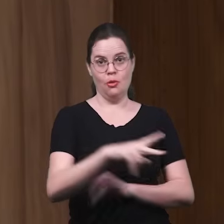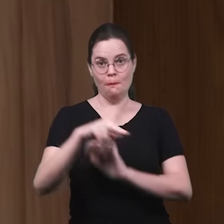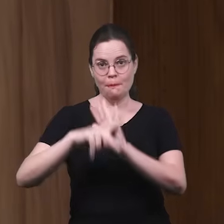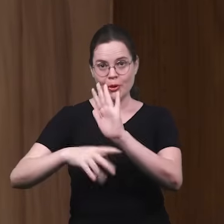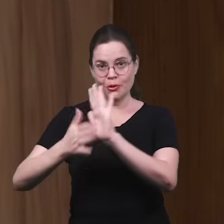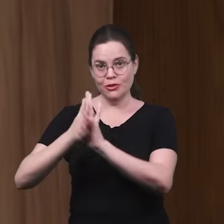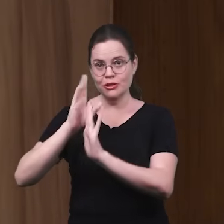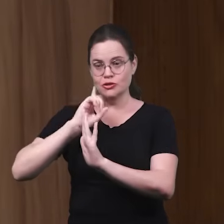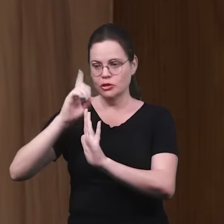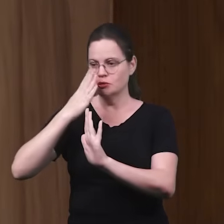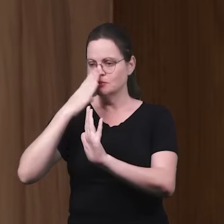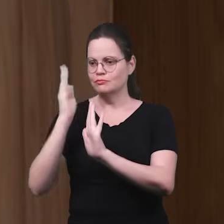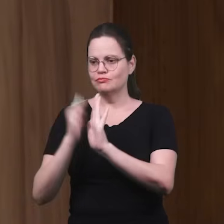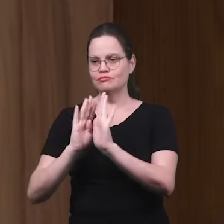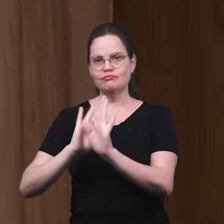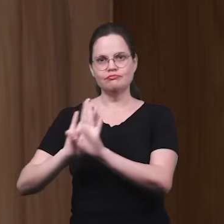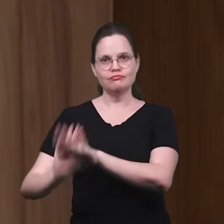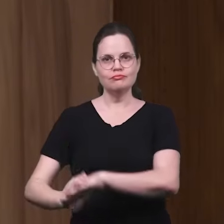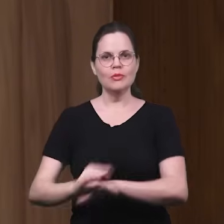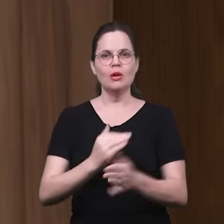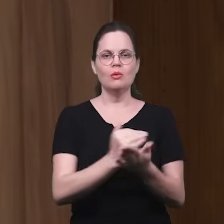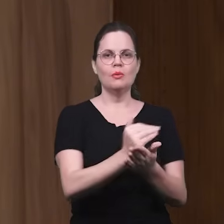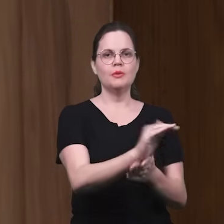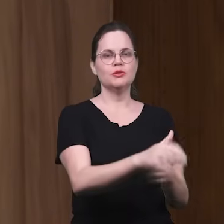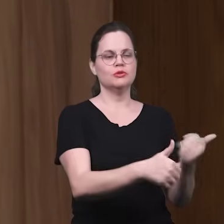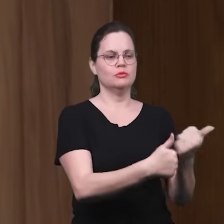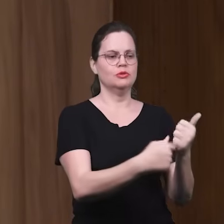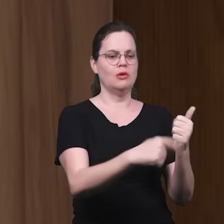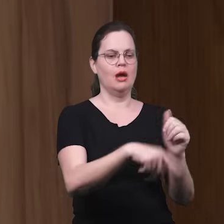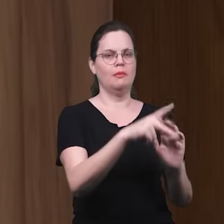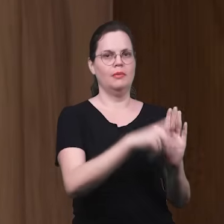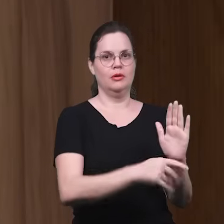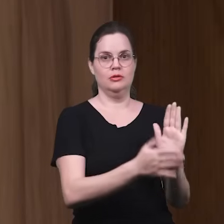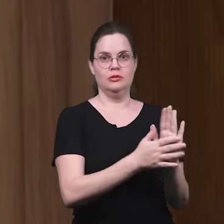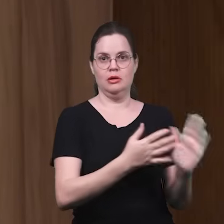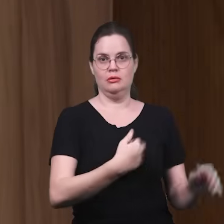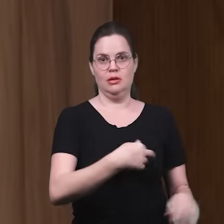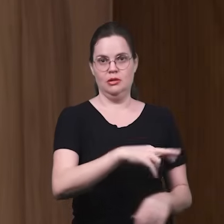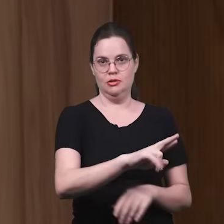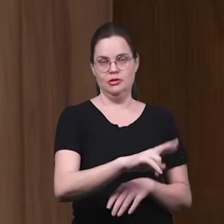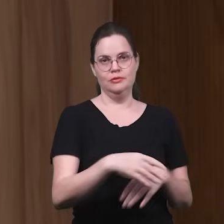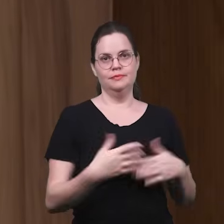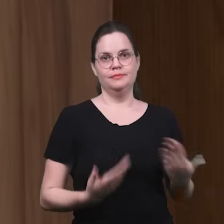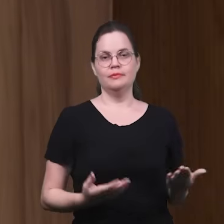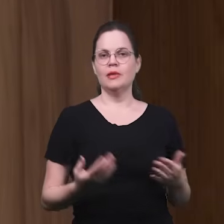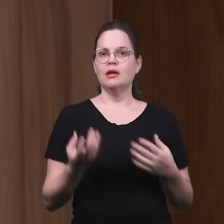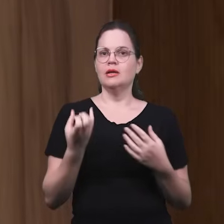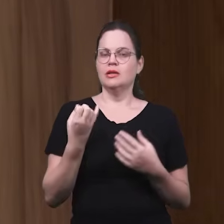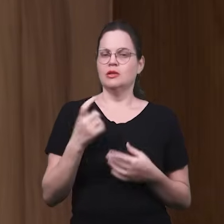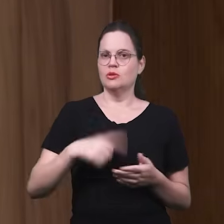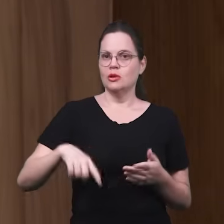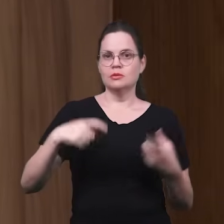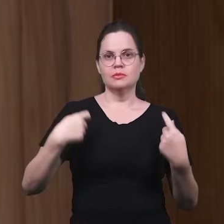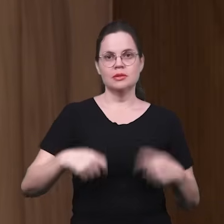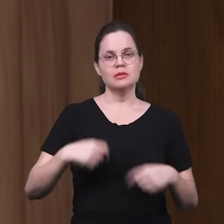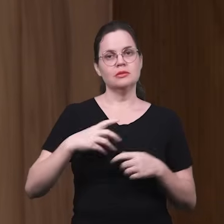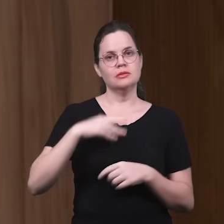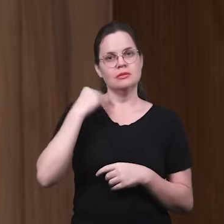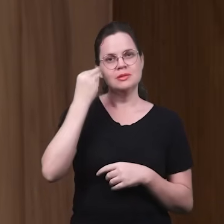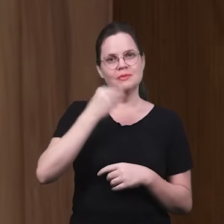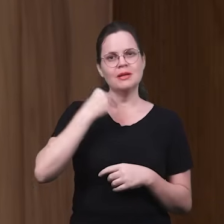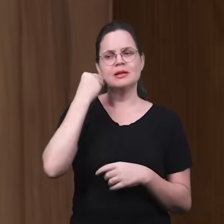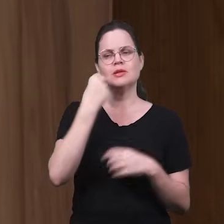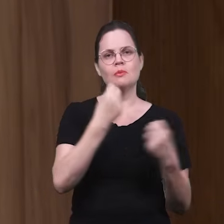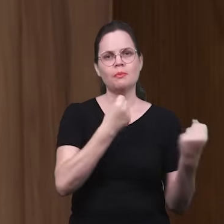conta de tudo isso. Então, não é possível conhecer a essência da palavra se não houver uma experiência com o poder